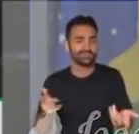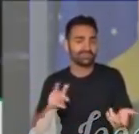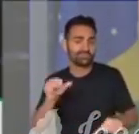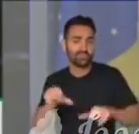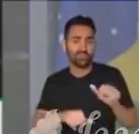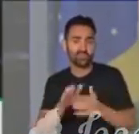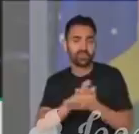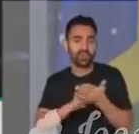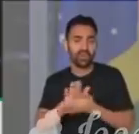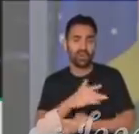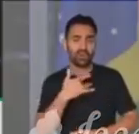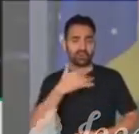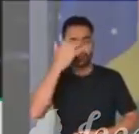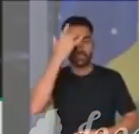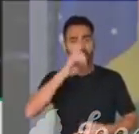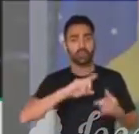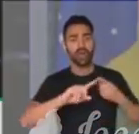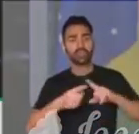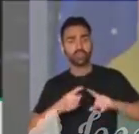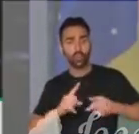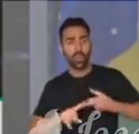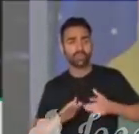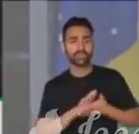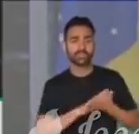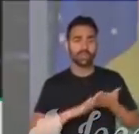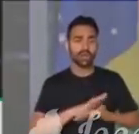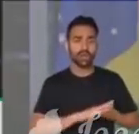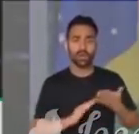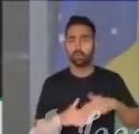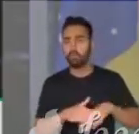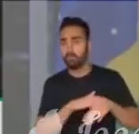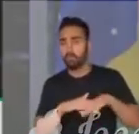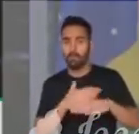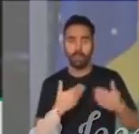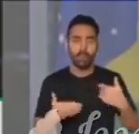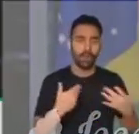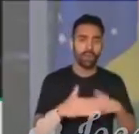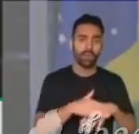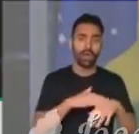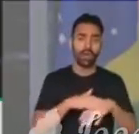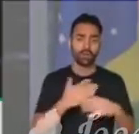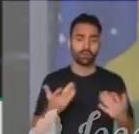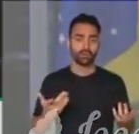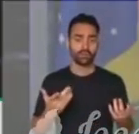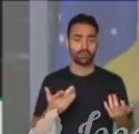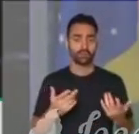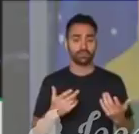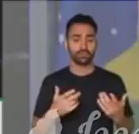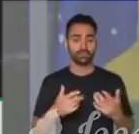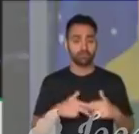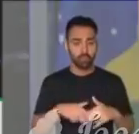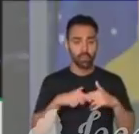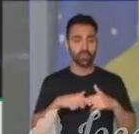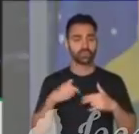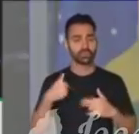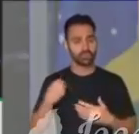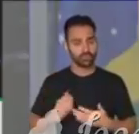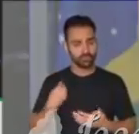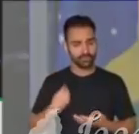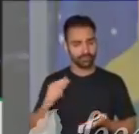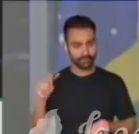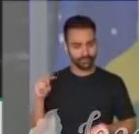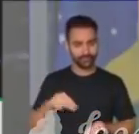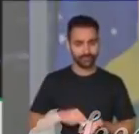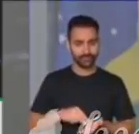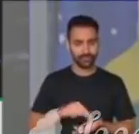não sabe articular o que significa mudança. É exatamente esse o meu desafio pessoal. É para isso que eu estou aqui.